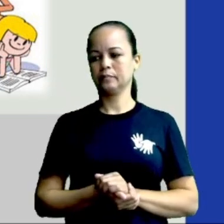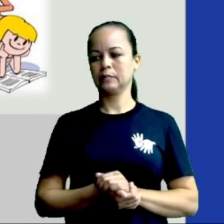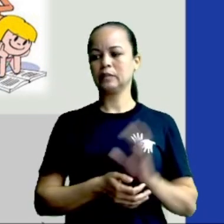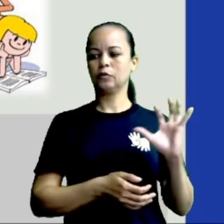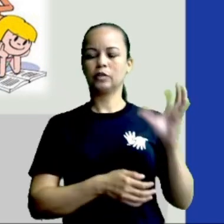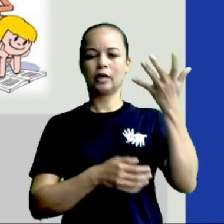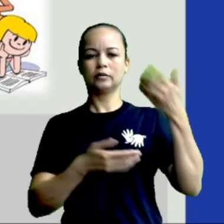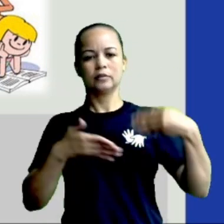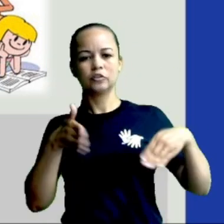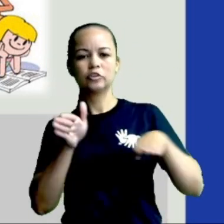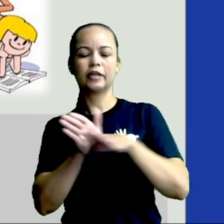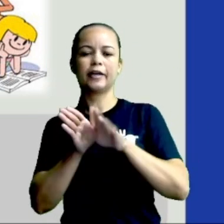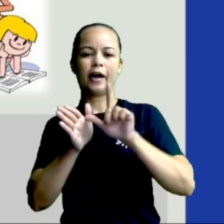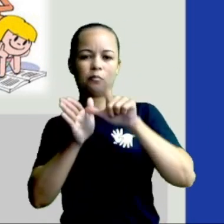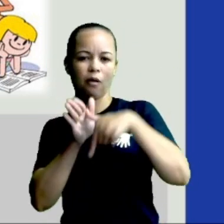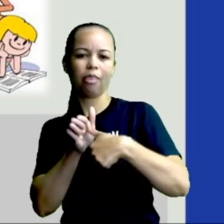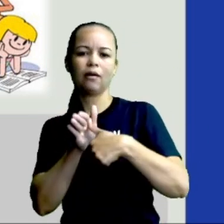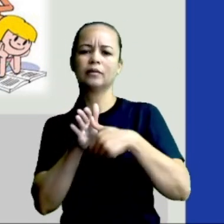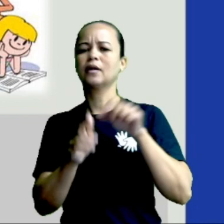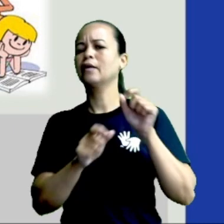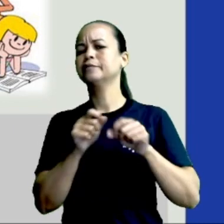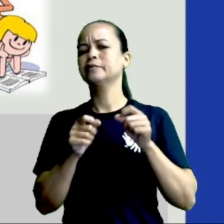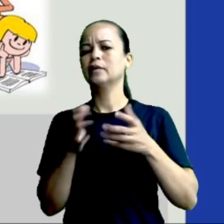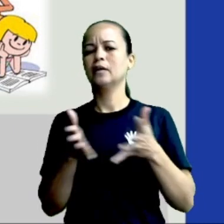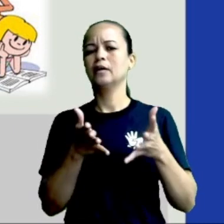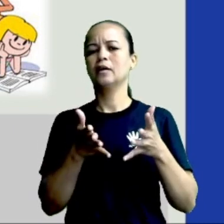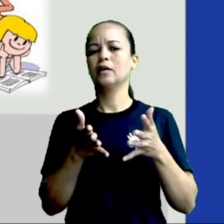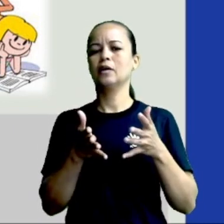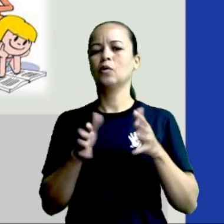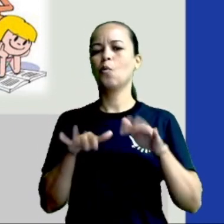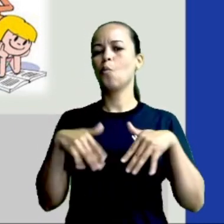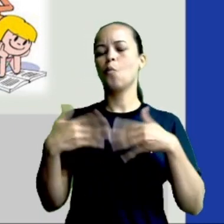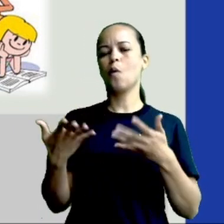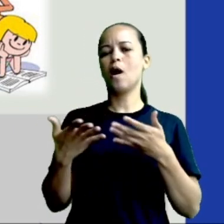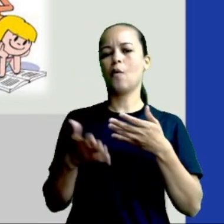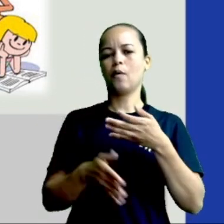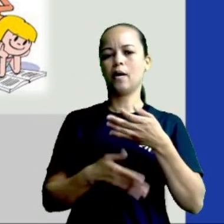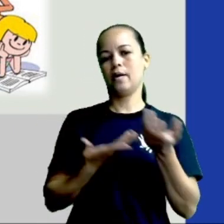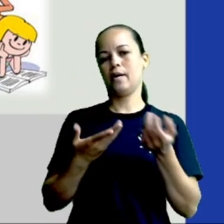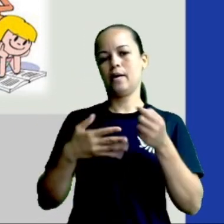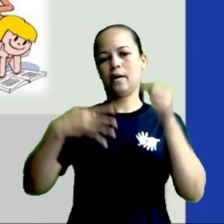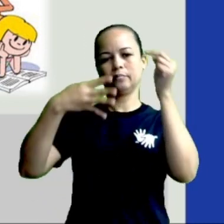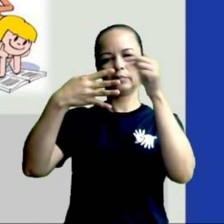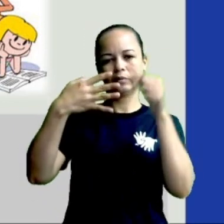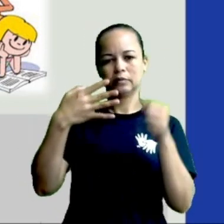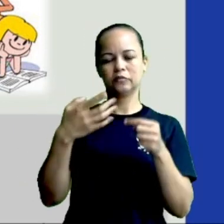chegaram demasiadamente atrasados. E aí? Qual a opção que vocês marcariam?